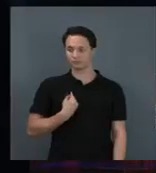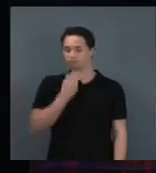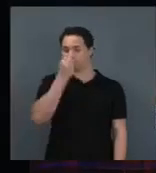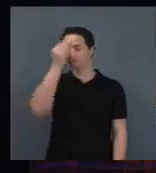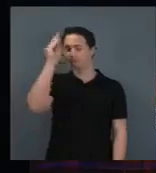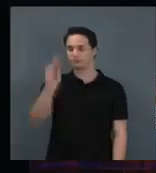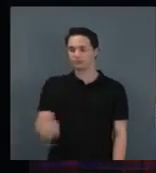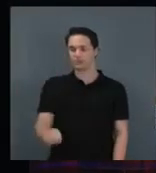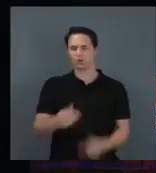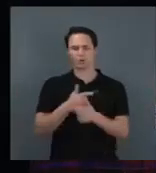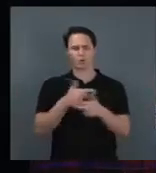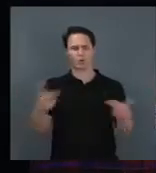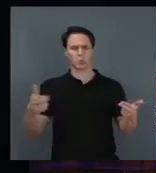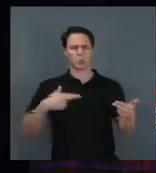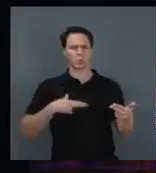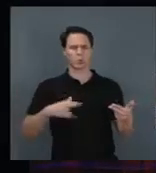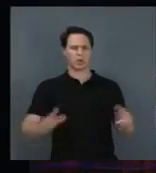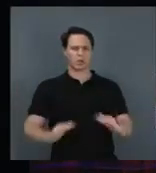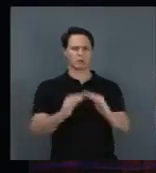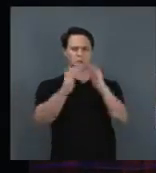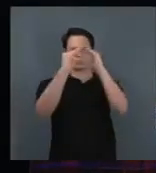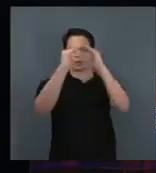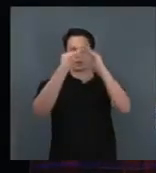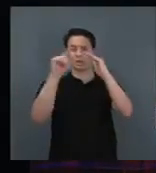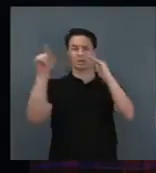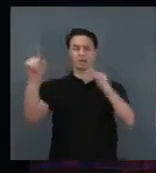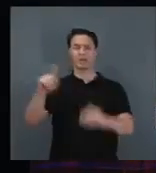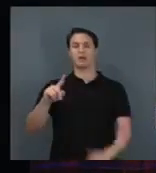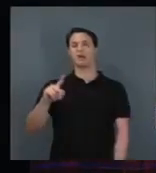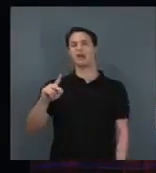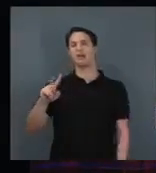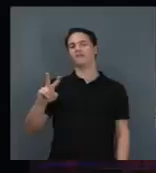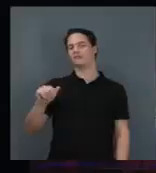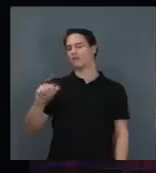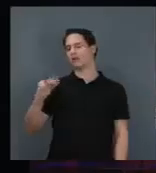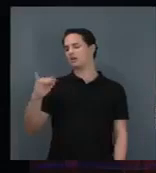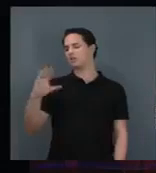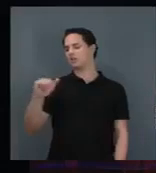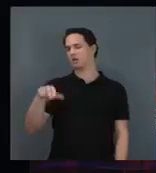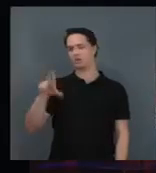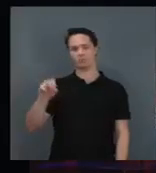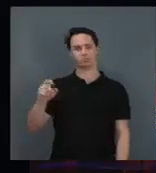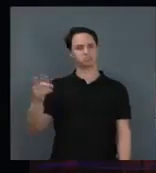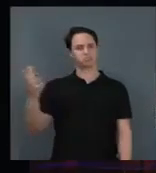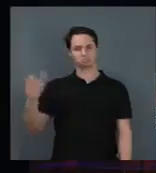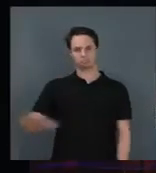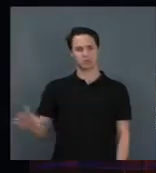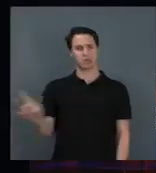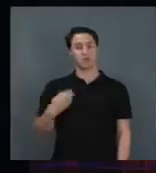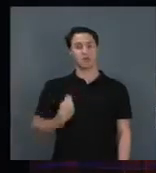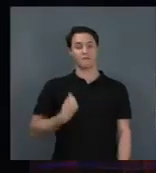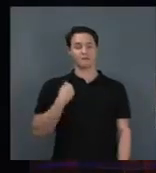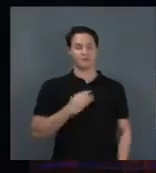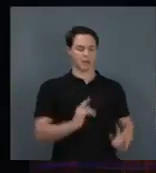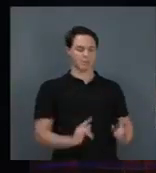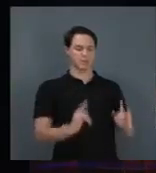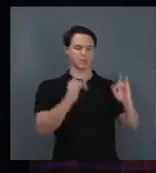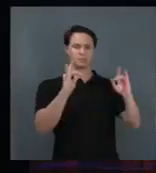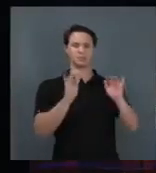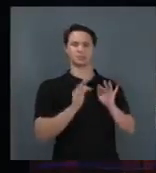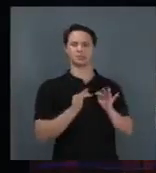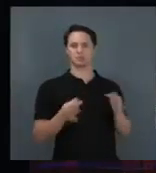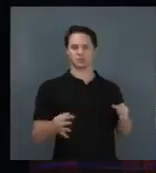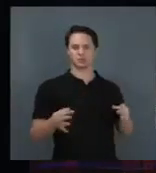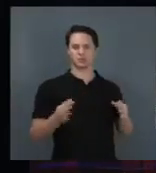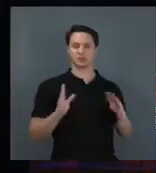palácios, inclusive o luxo do palácio papal, preferindo viver em um apartamento simples